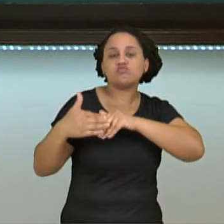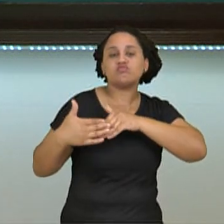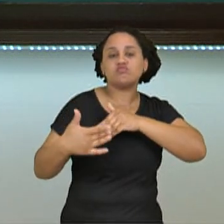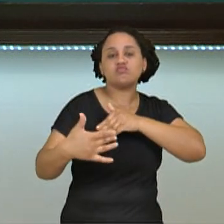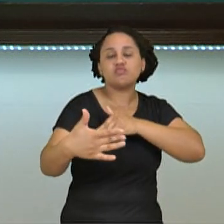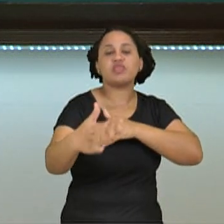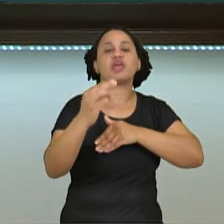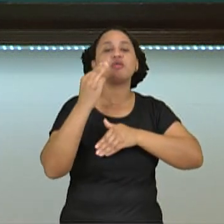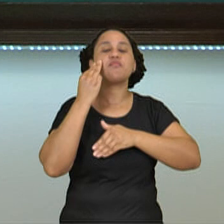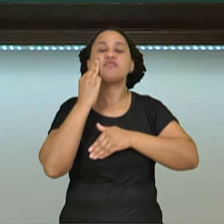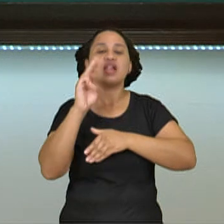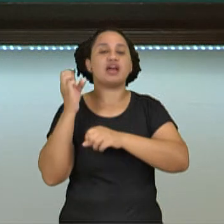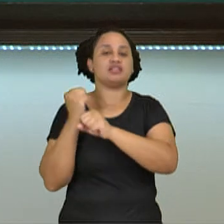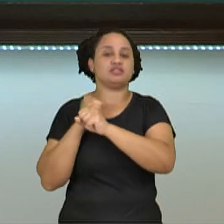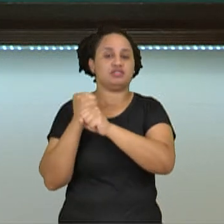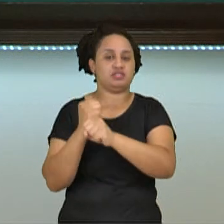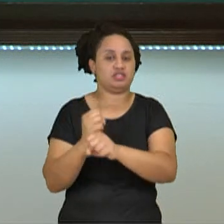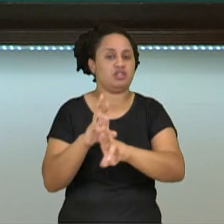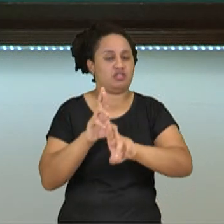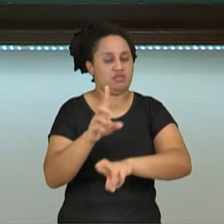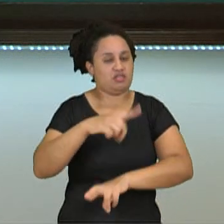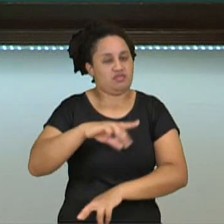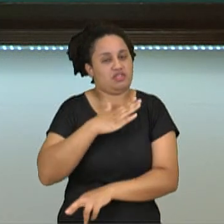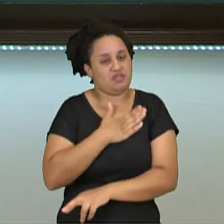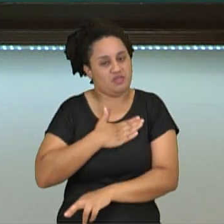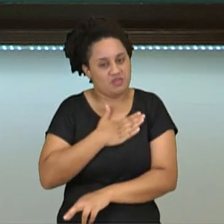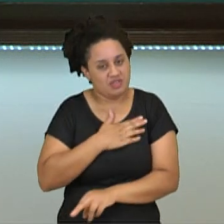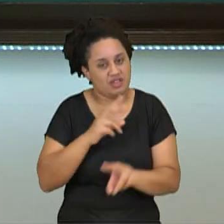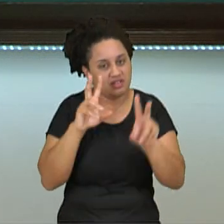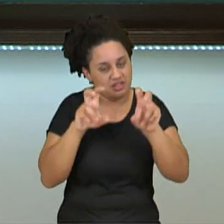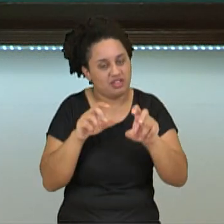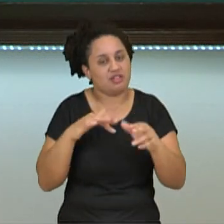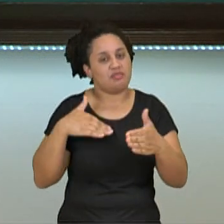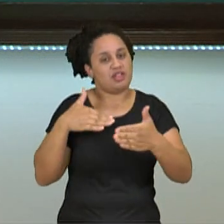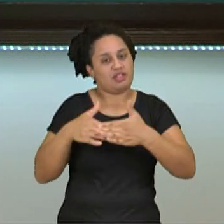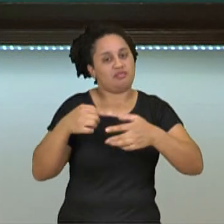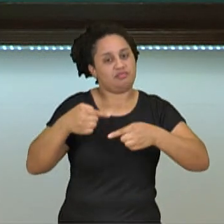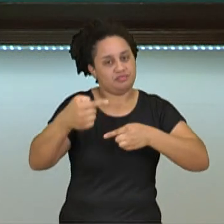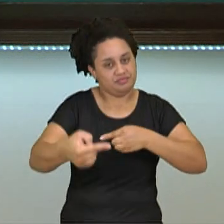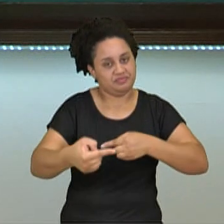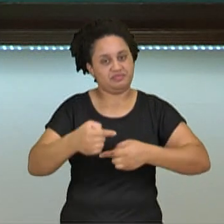ao longo dos milhares de anos. Espero que vocês tenham gostado do assunto. Até breve!